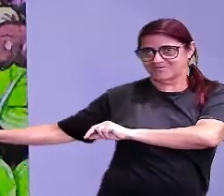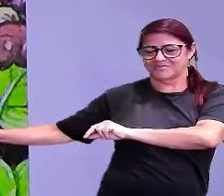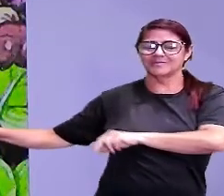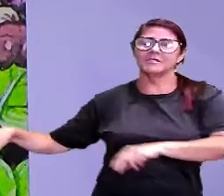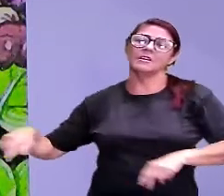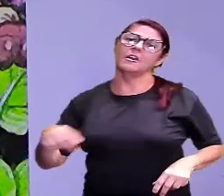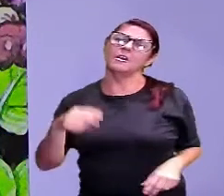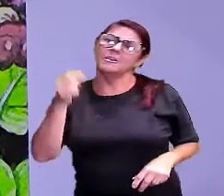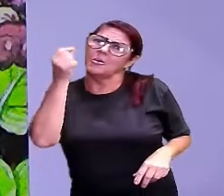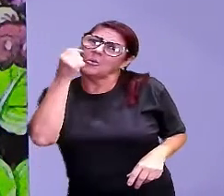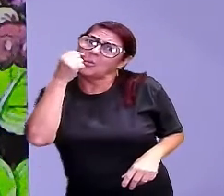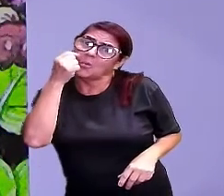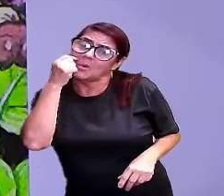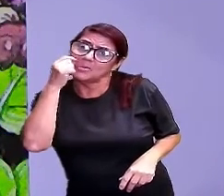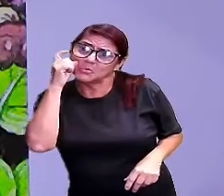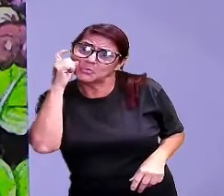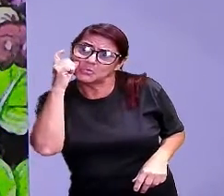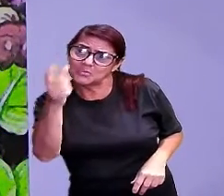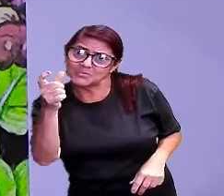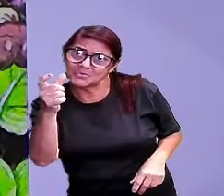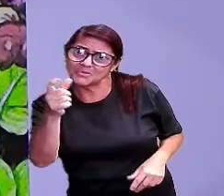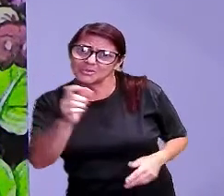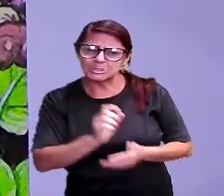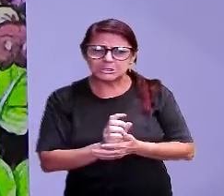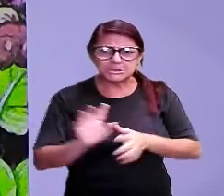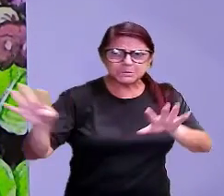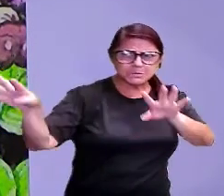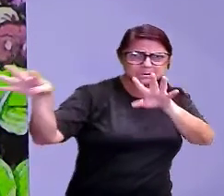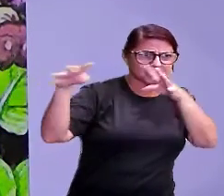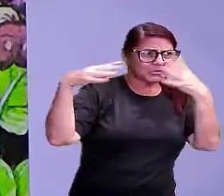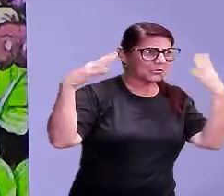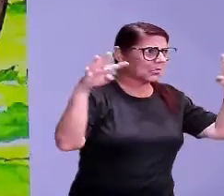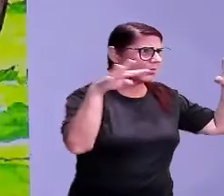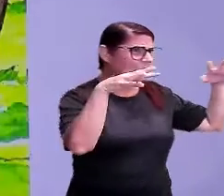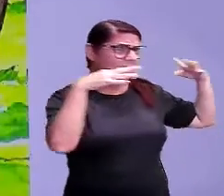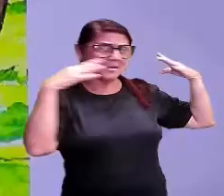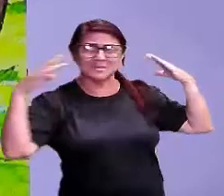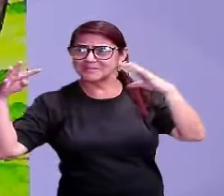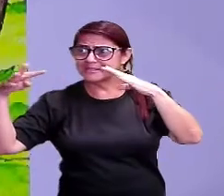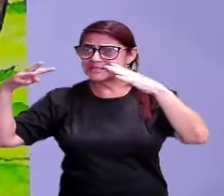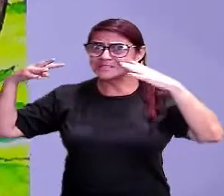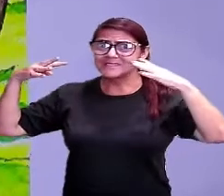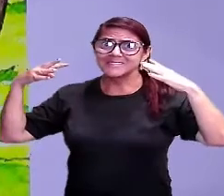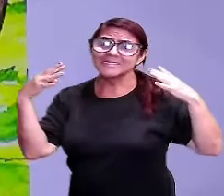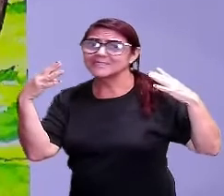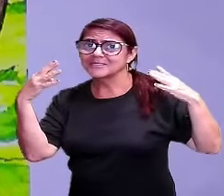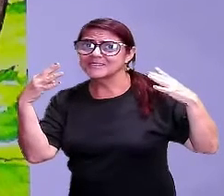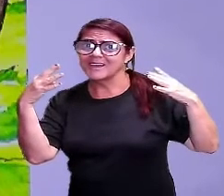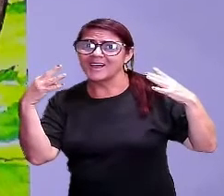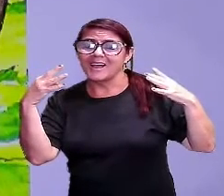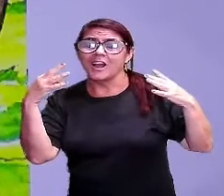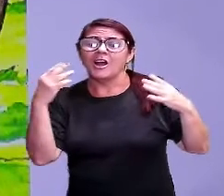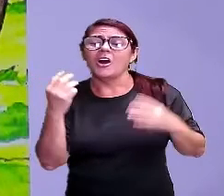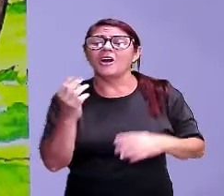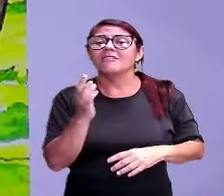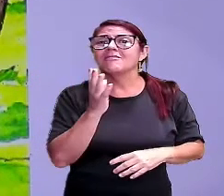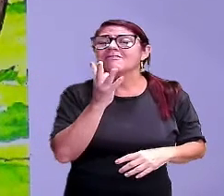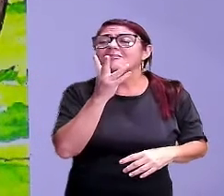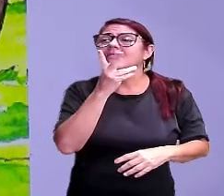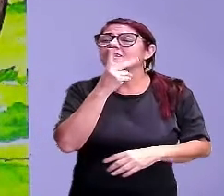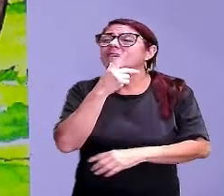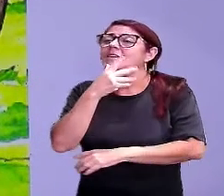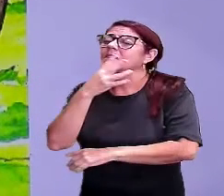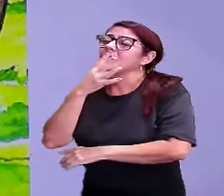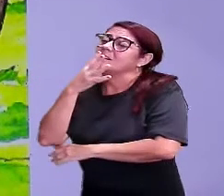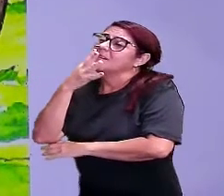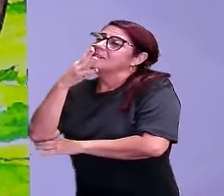Como Chiquita era curiosa, tudo chamava sua atenção. Ela ficava horas e horas